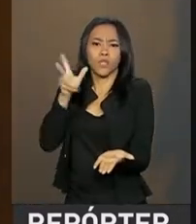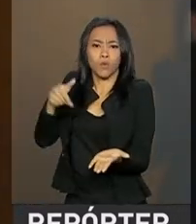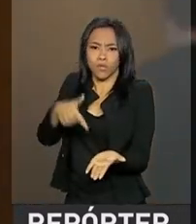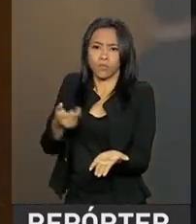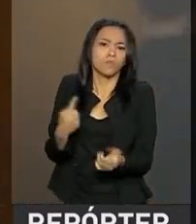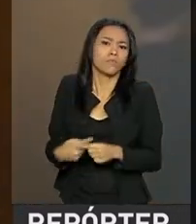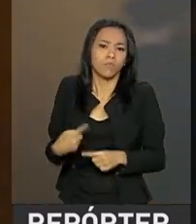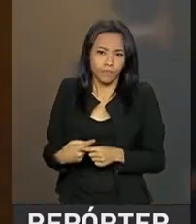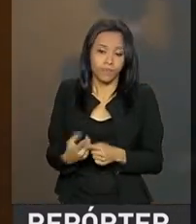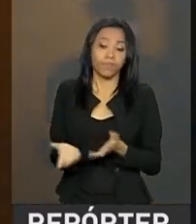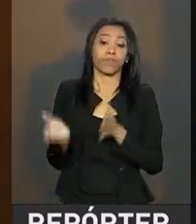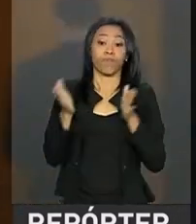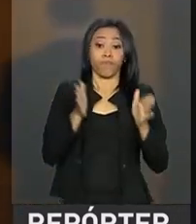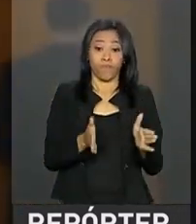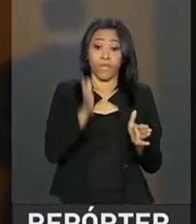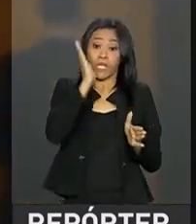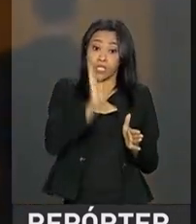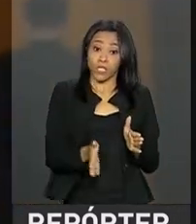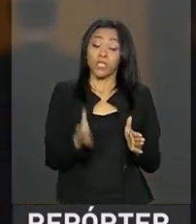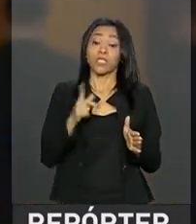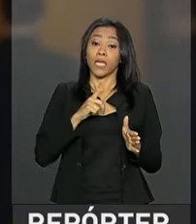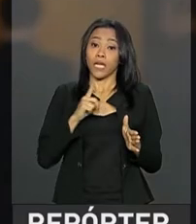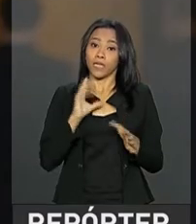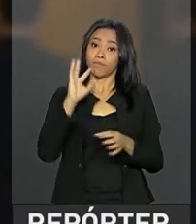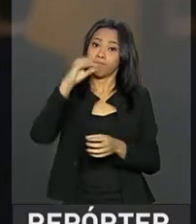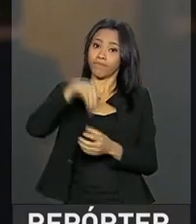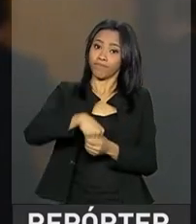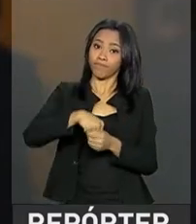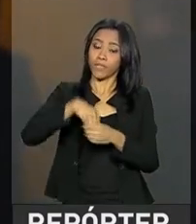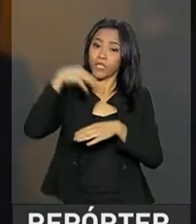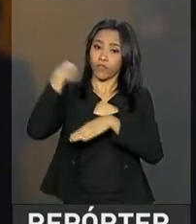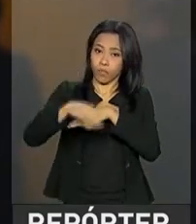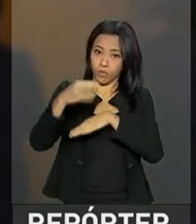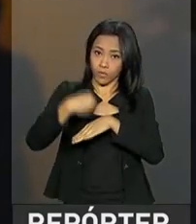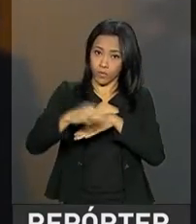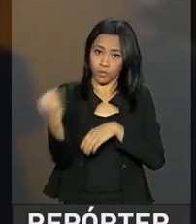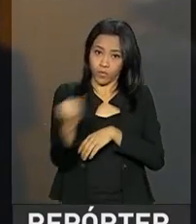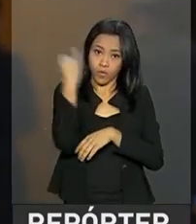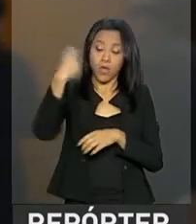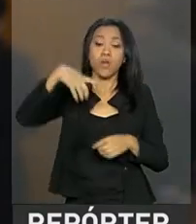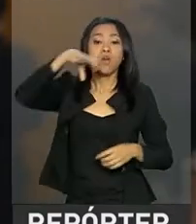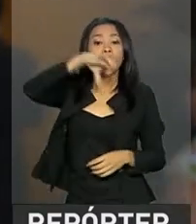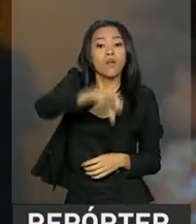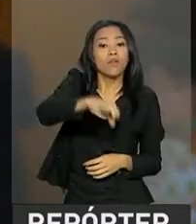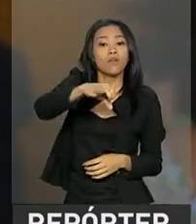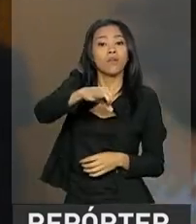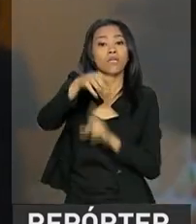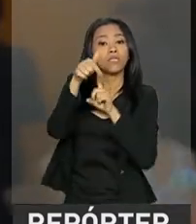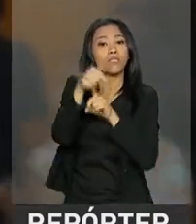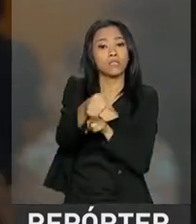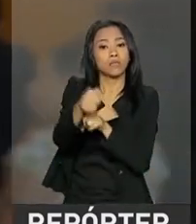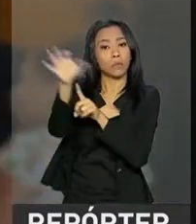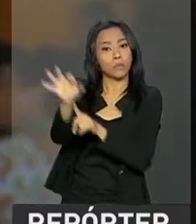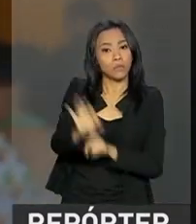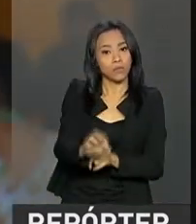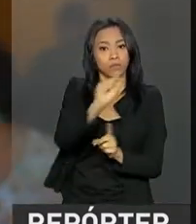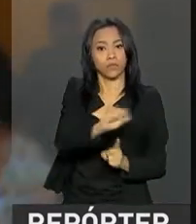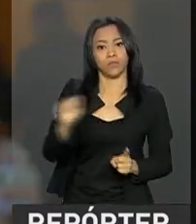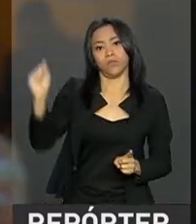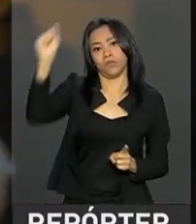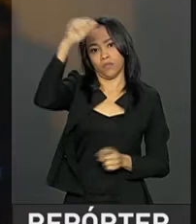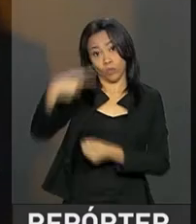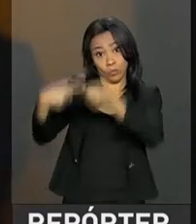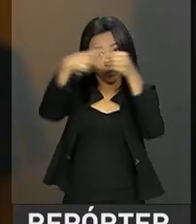está disponível e um dado importante é que 97% dos domicílios brasileiros que têm acesso